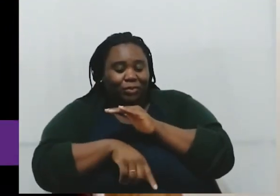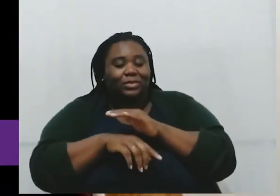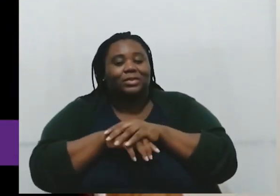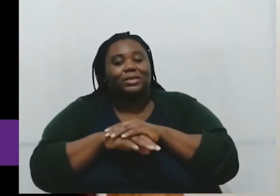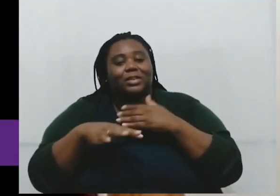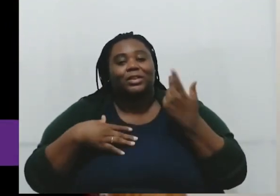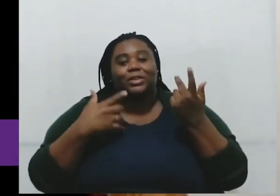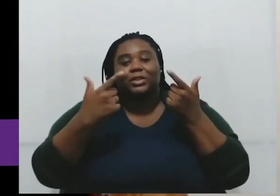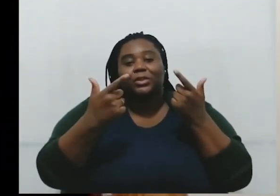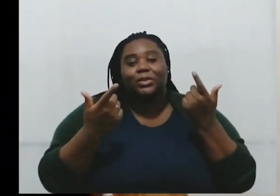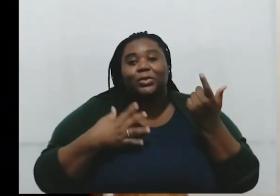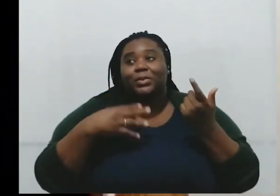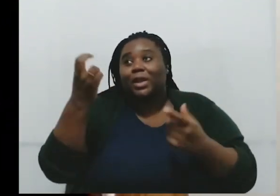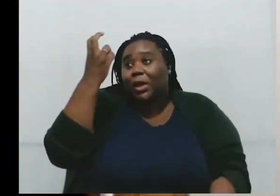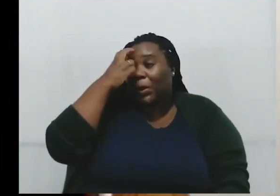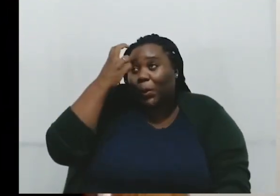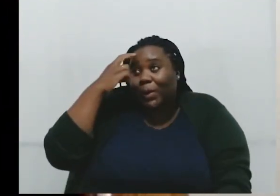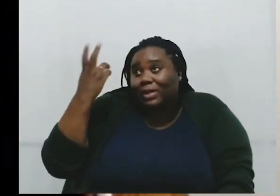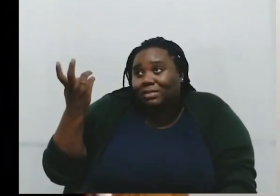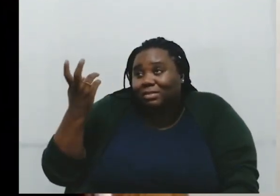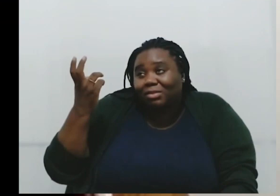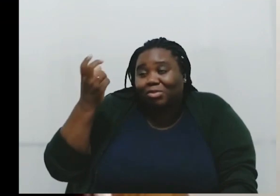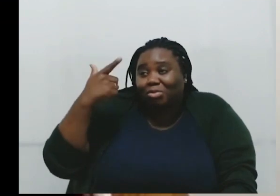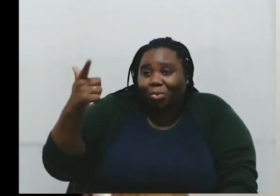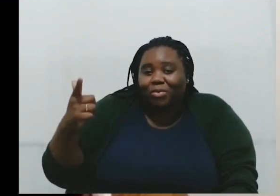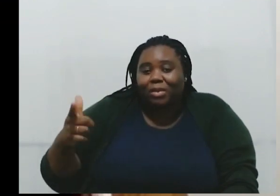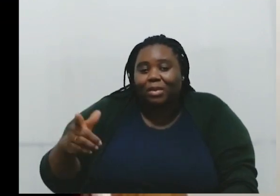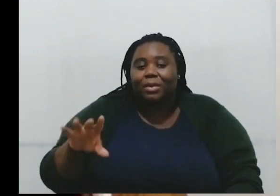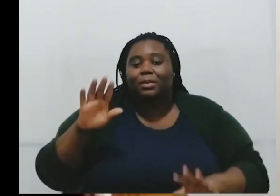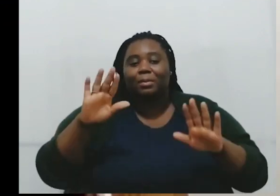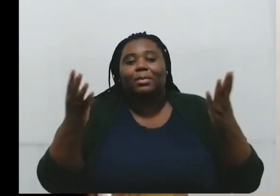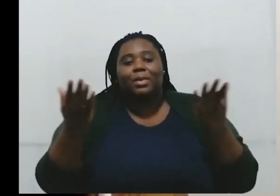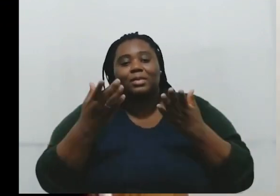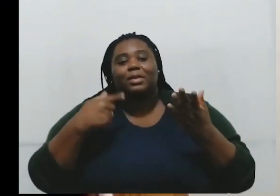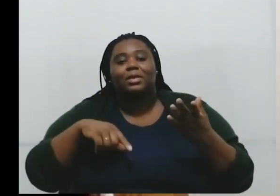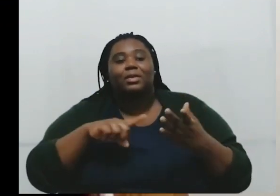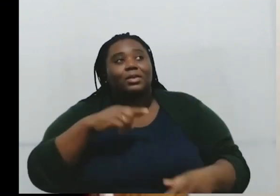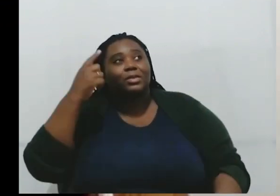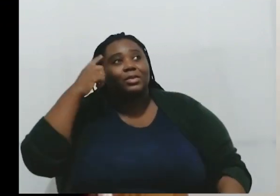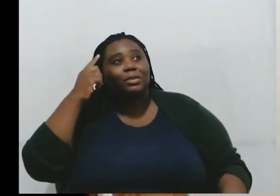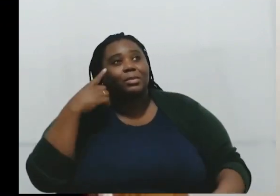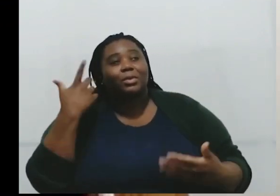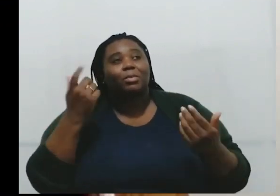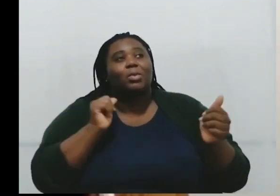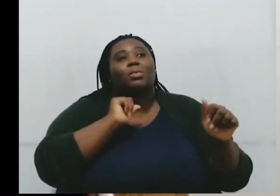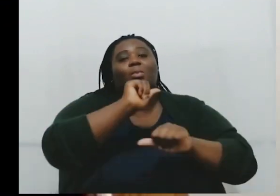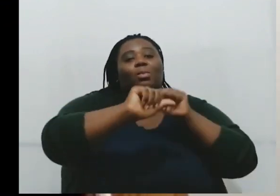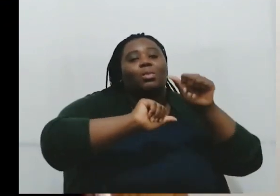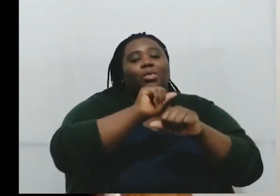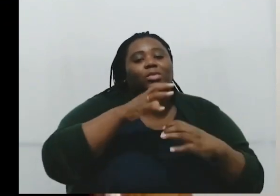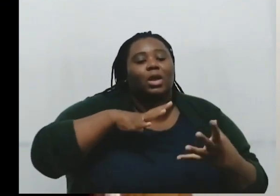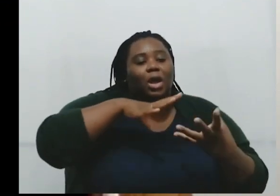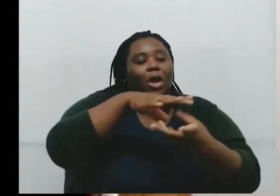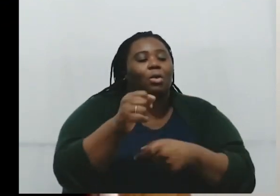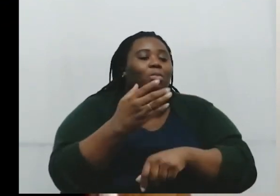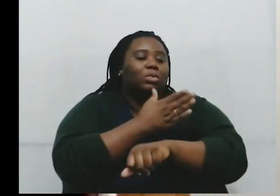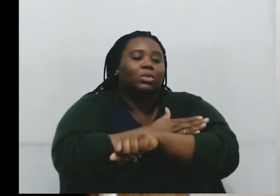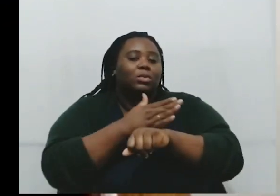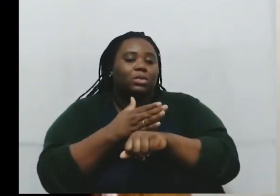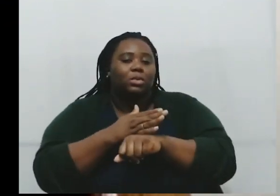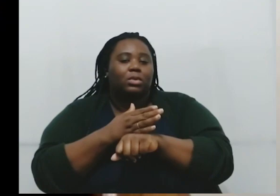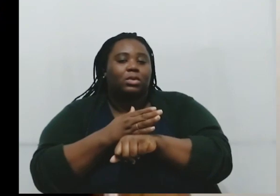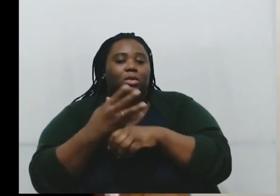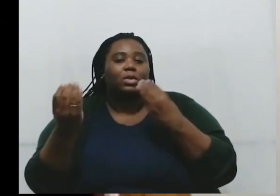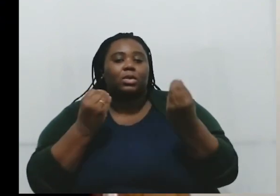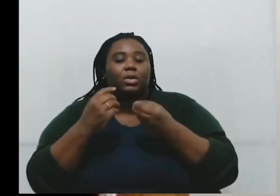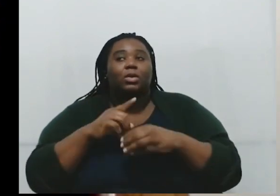branco, né? Como eu sou de um território que é o Rio Grande do Norte, que é considerado o território com menor declaração indígena do país, e a minha família